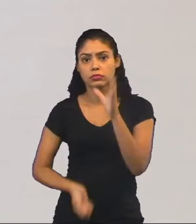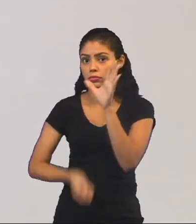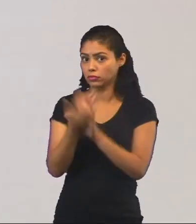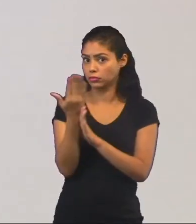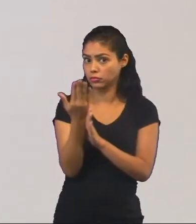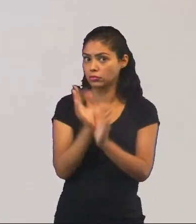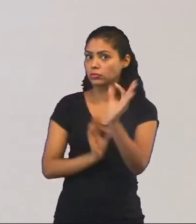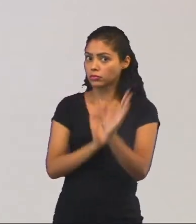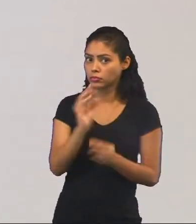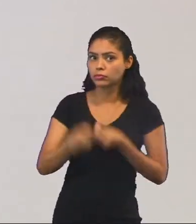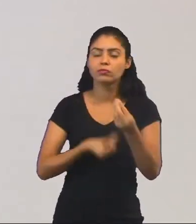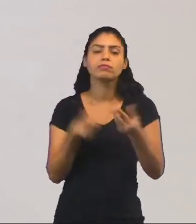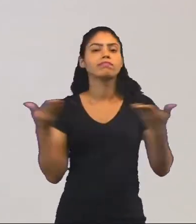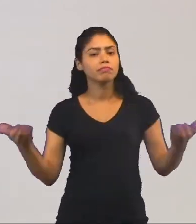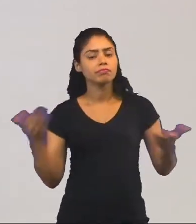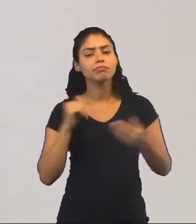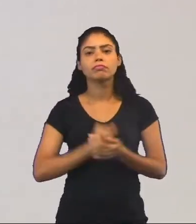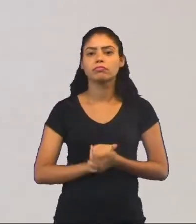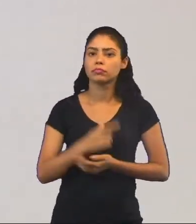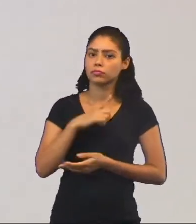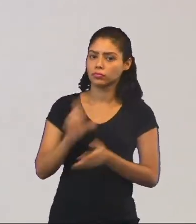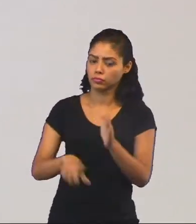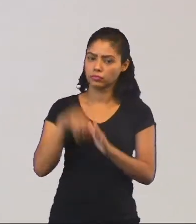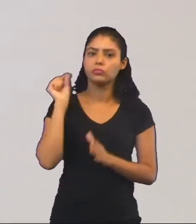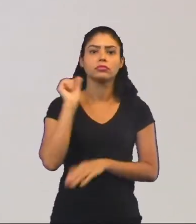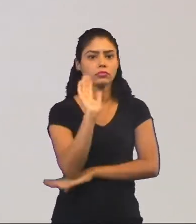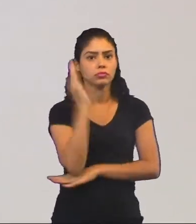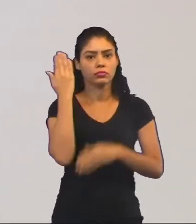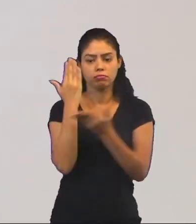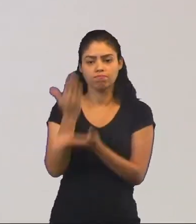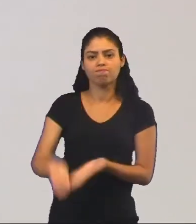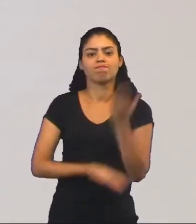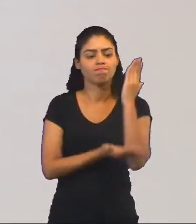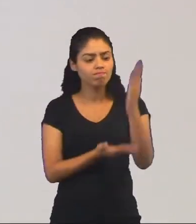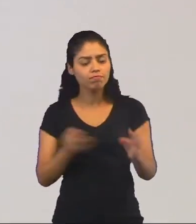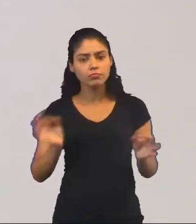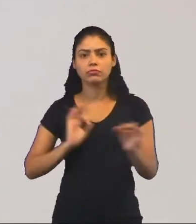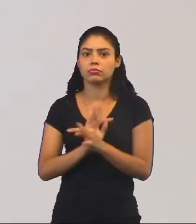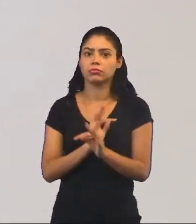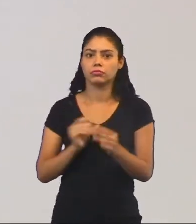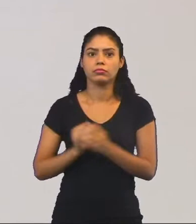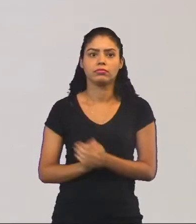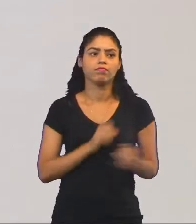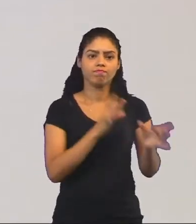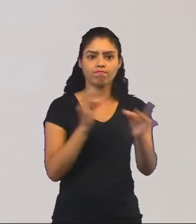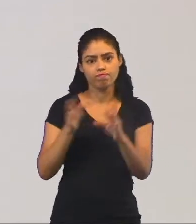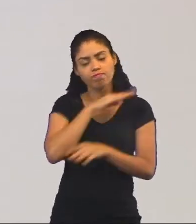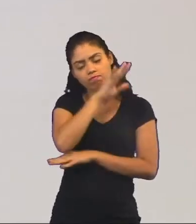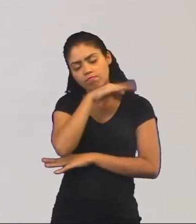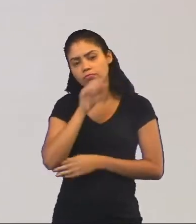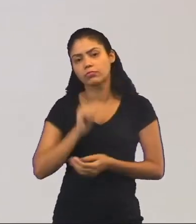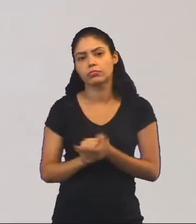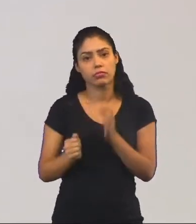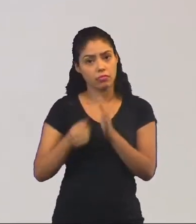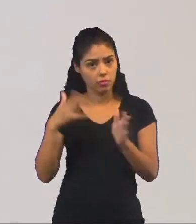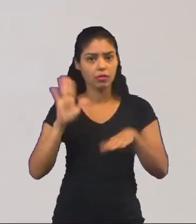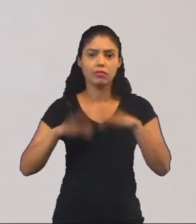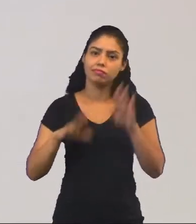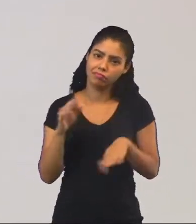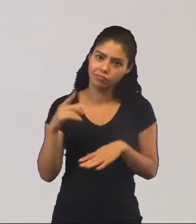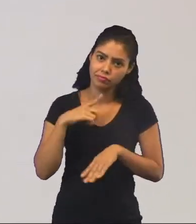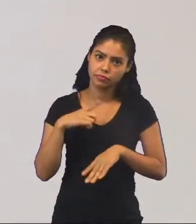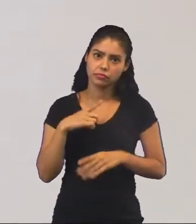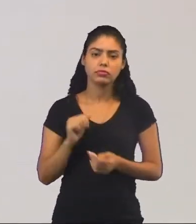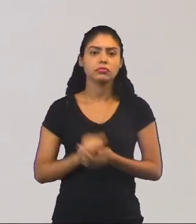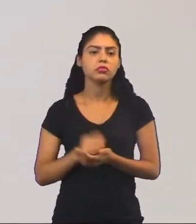para que não fique como está, que as pessoas retiram madeira, matam os animais, fazem tráfico de animais e muitas das vezes fica de